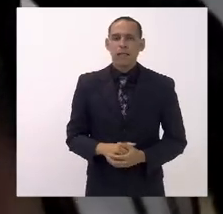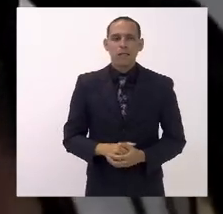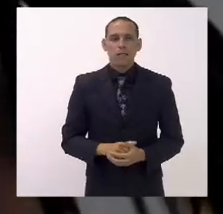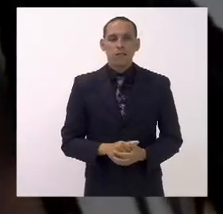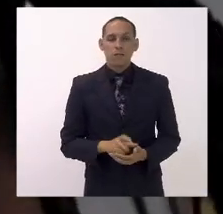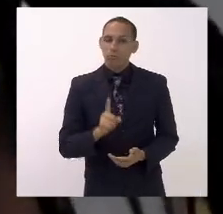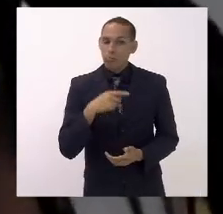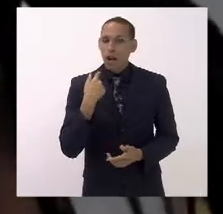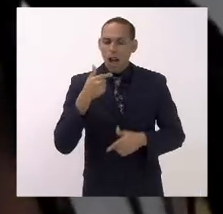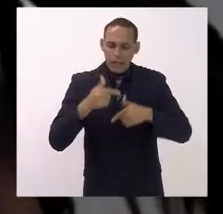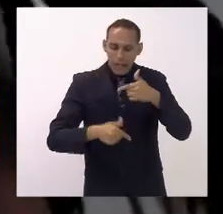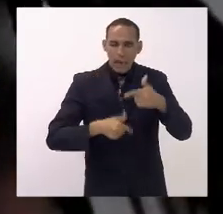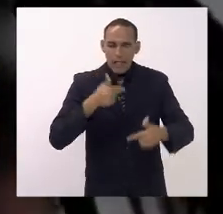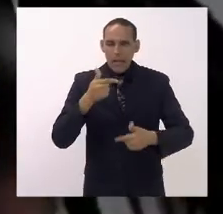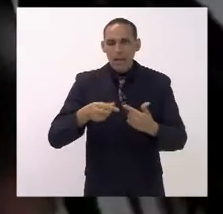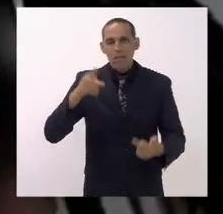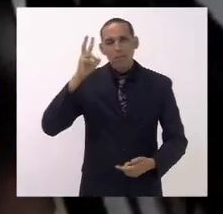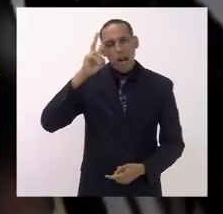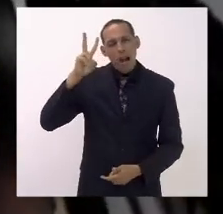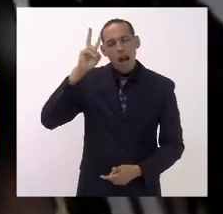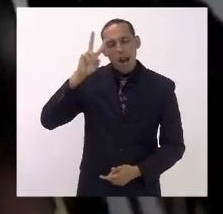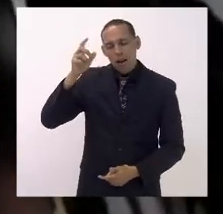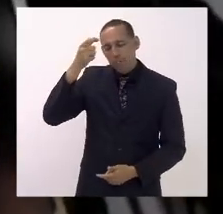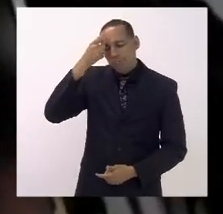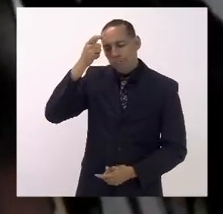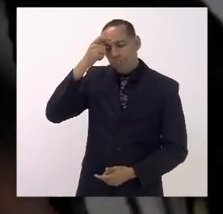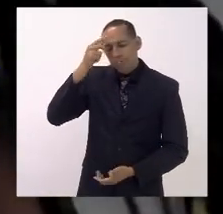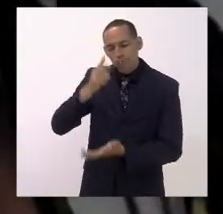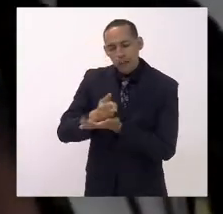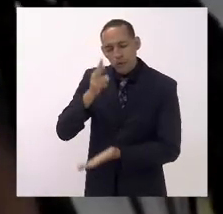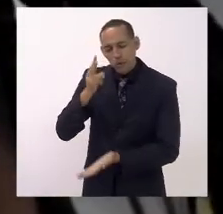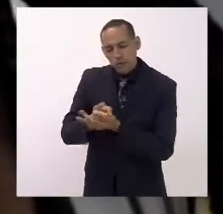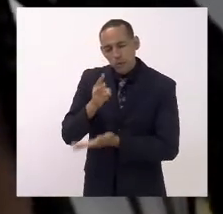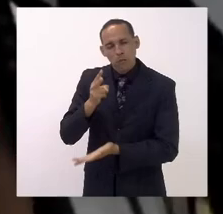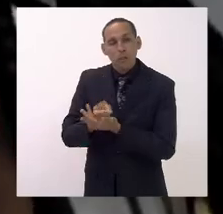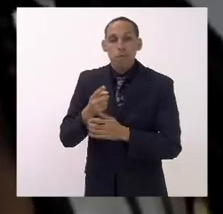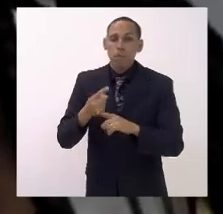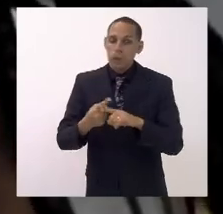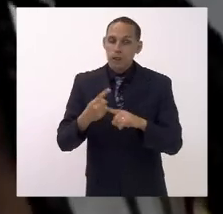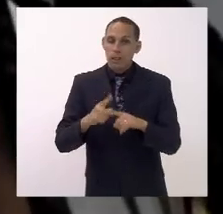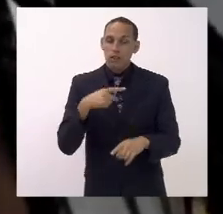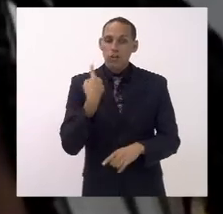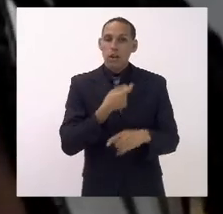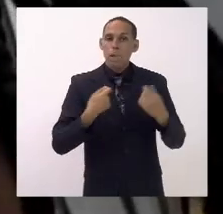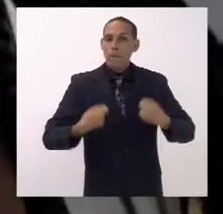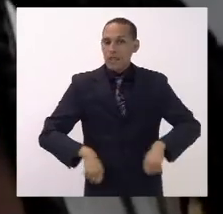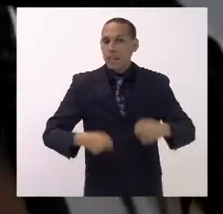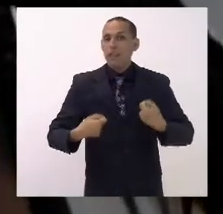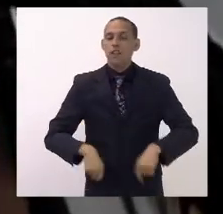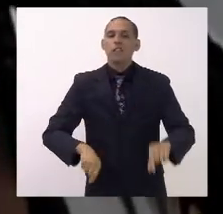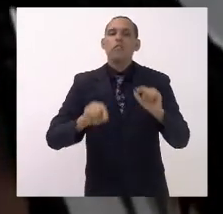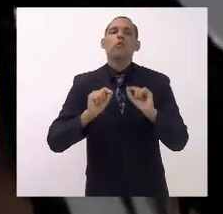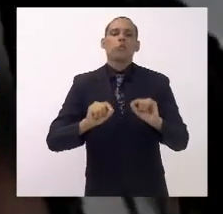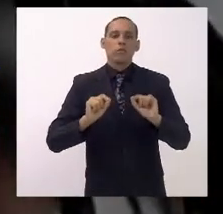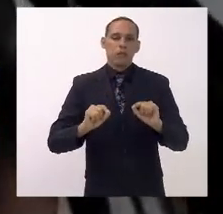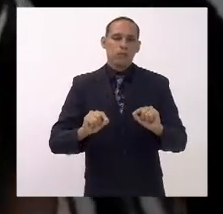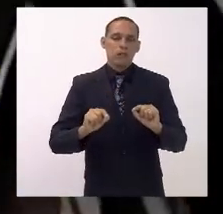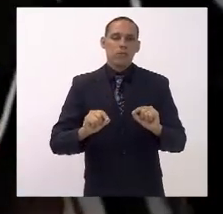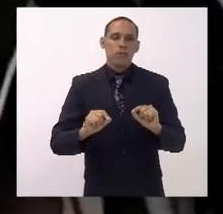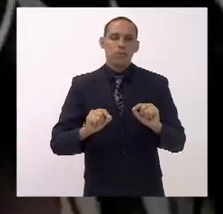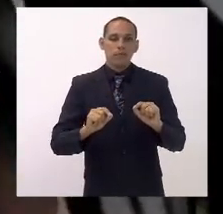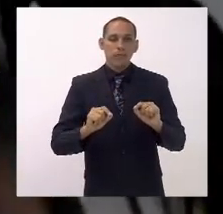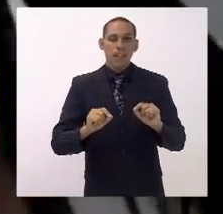nossa tarefa manter a memória dele vivo, porque a gente precisa, Tia Ju, garantir formas